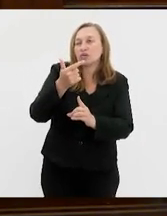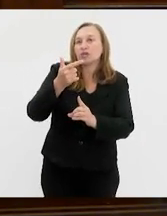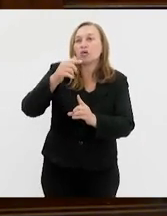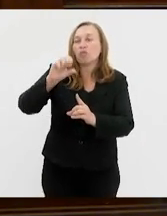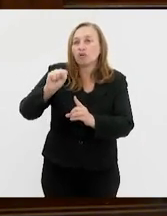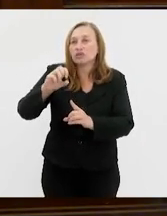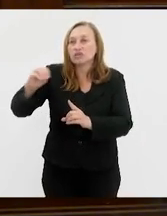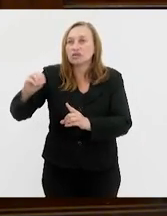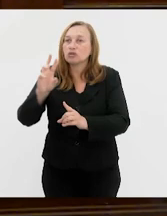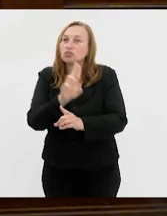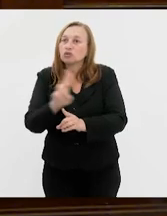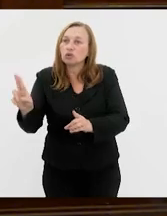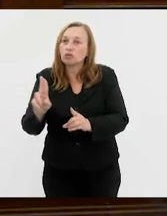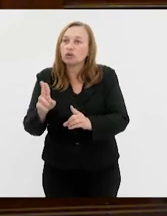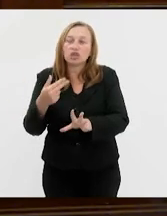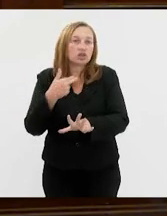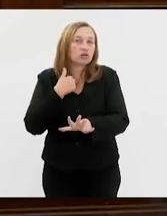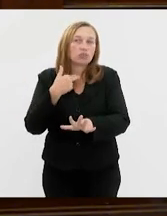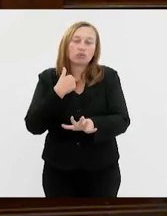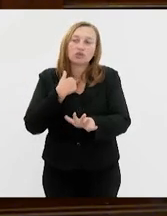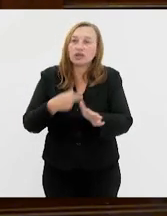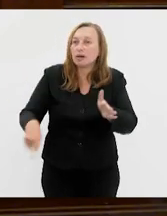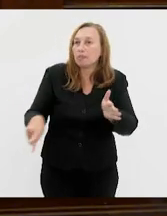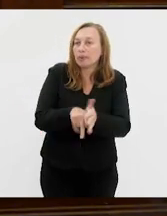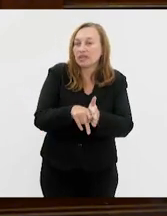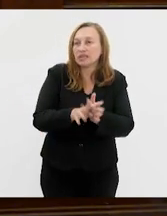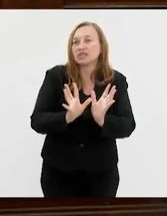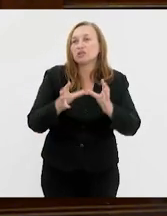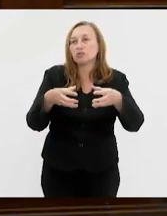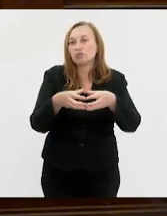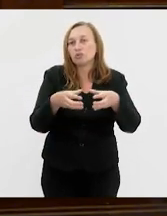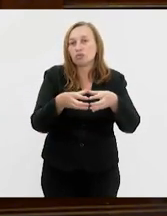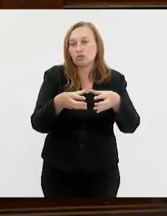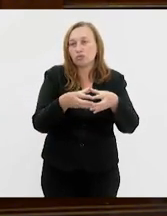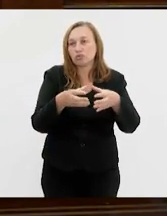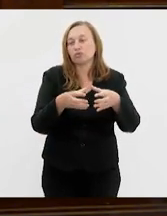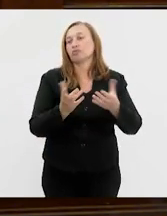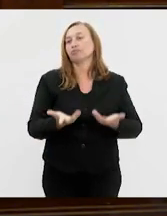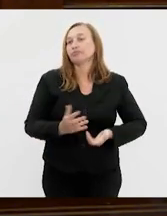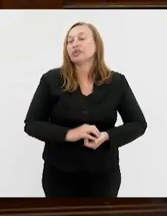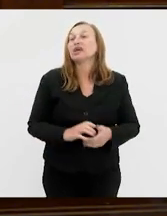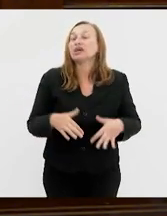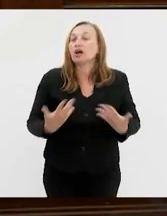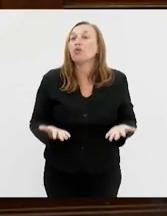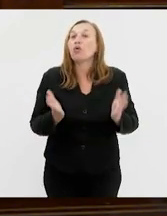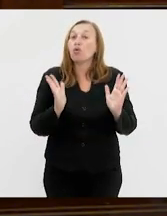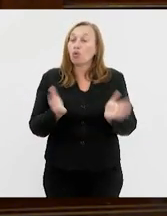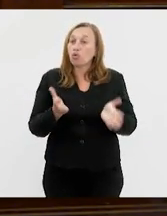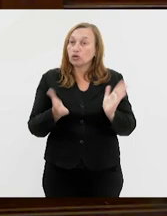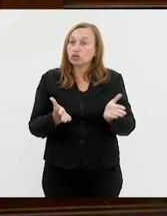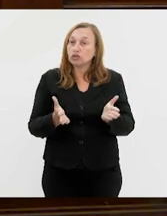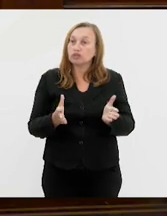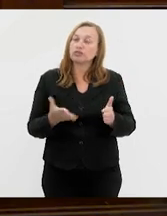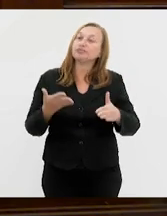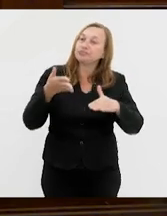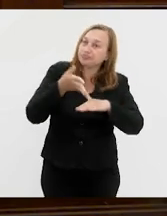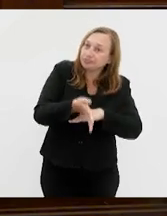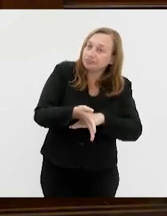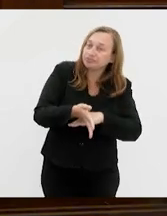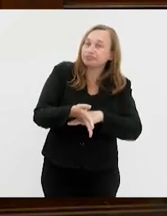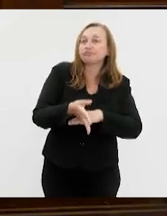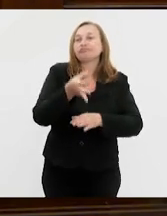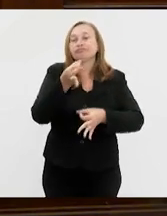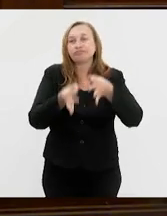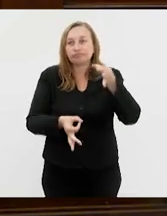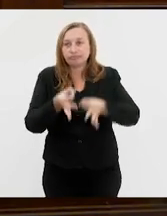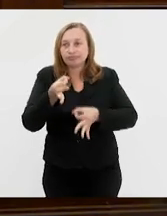nomes que não poderiam fazer parte do quórum. Isso posto, demos entrada no tribunal,